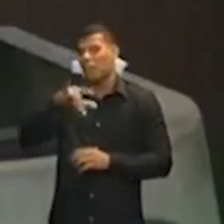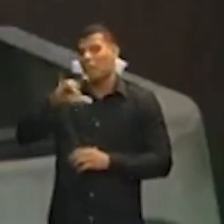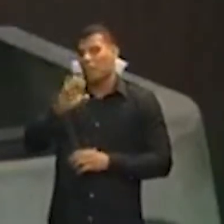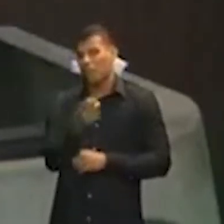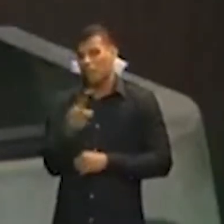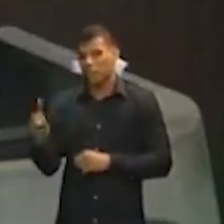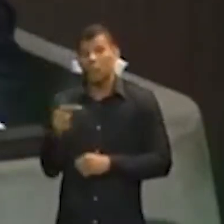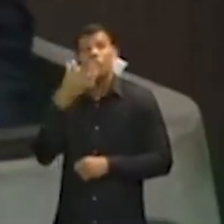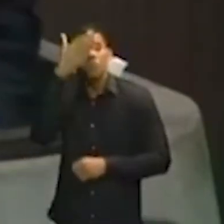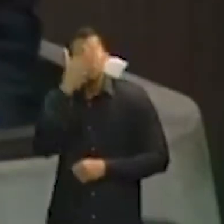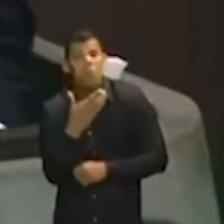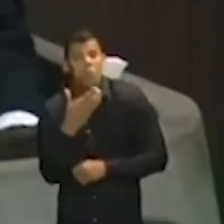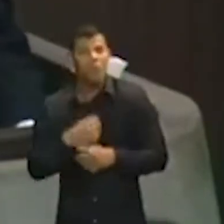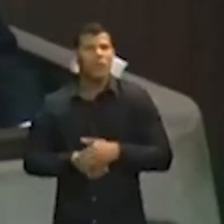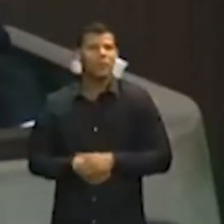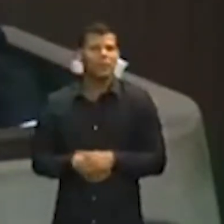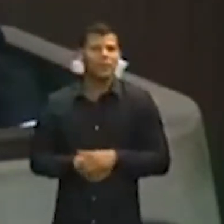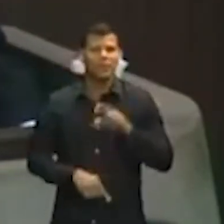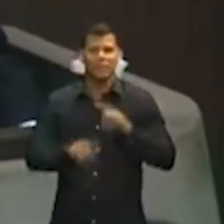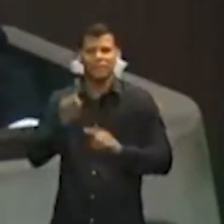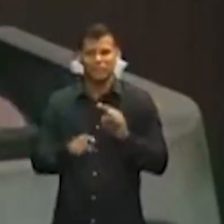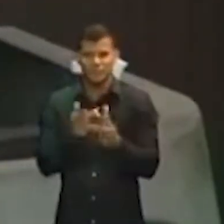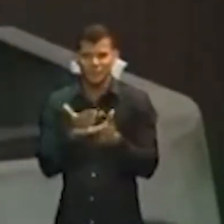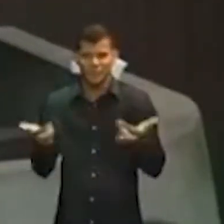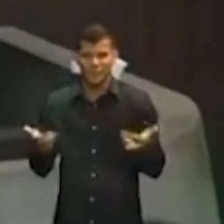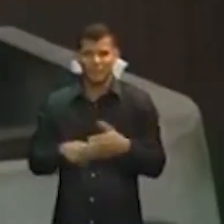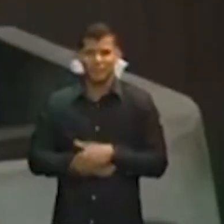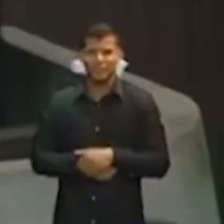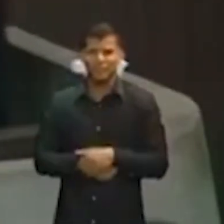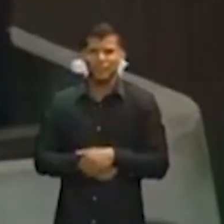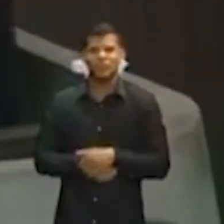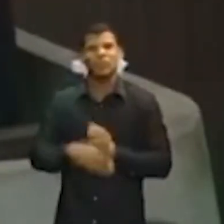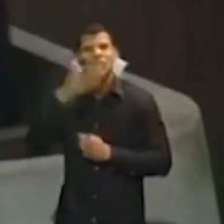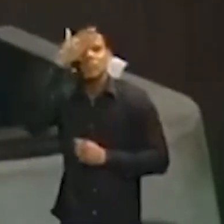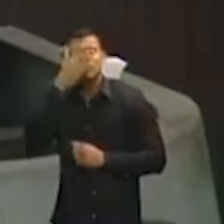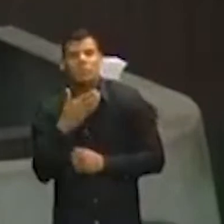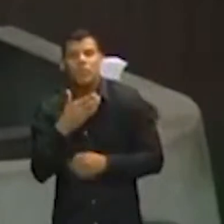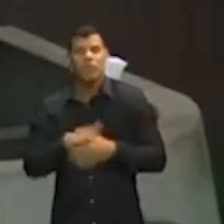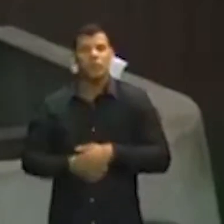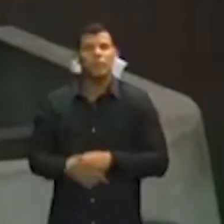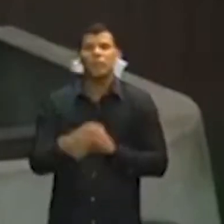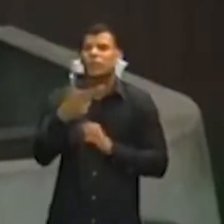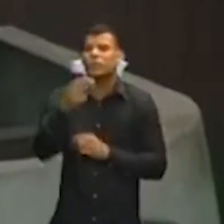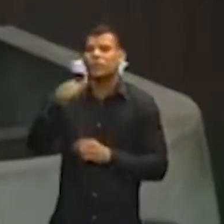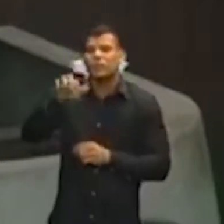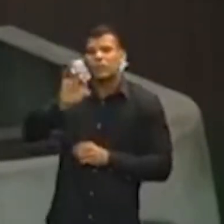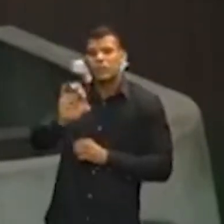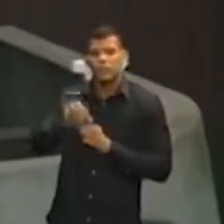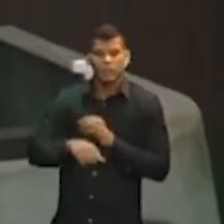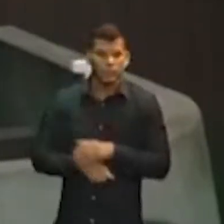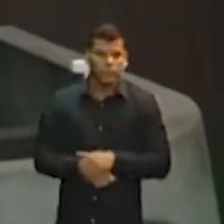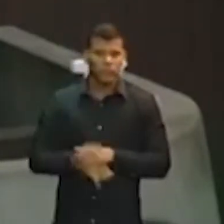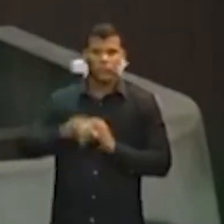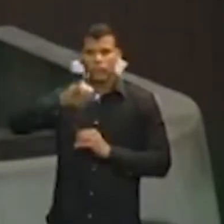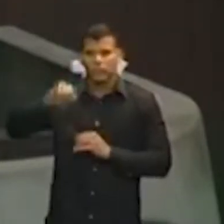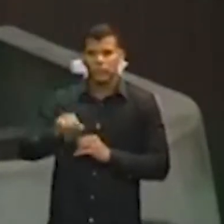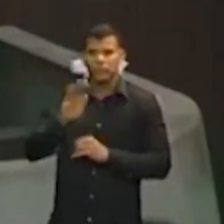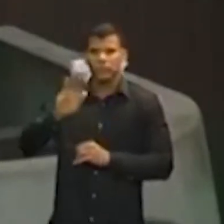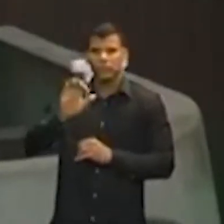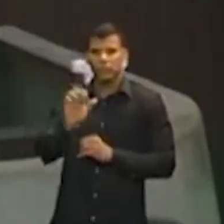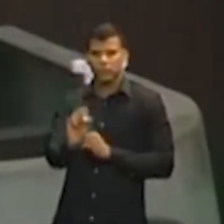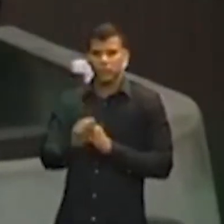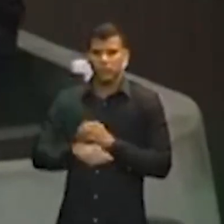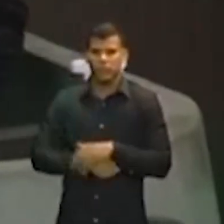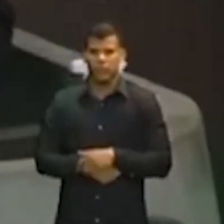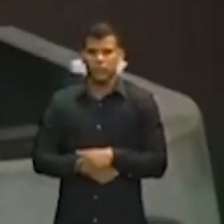aqui comprovado com prova material, senhores deputados. Comprovado com a prova material em 2010. JBS.